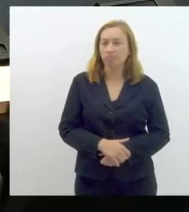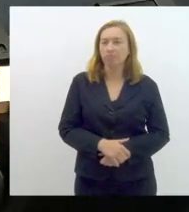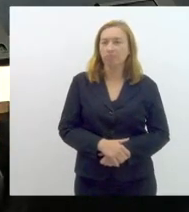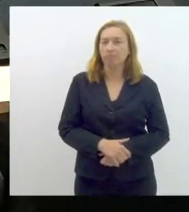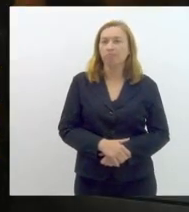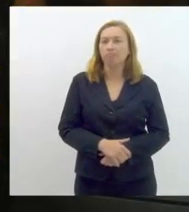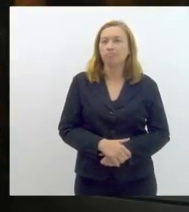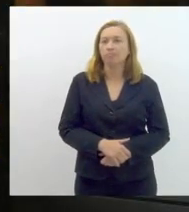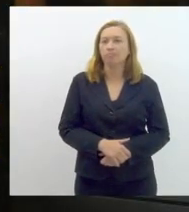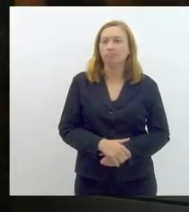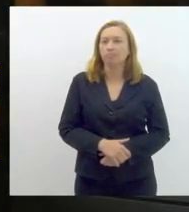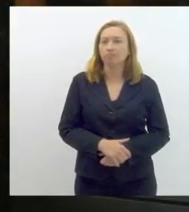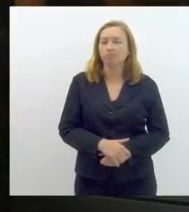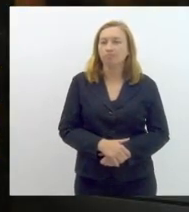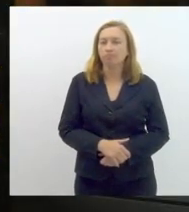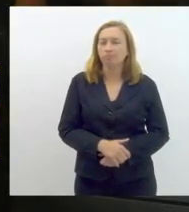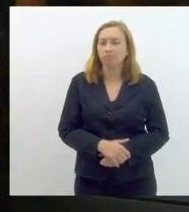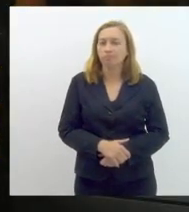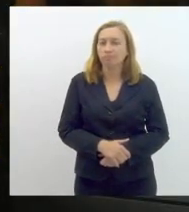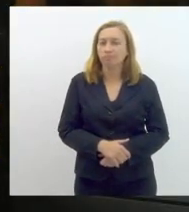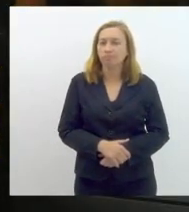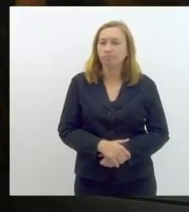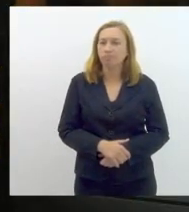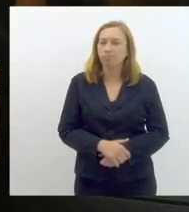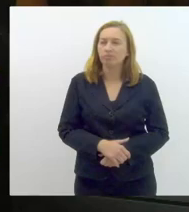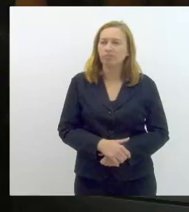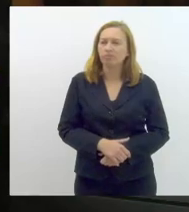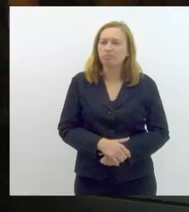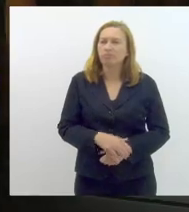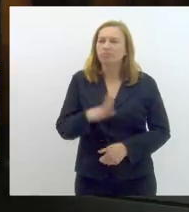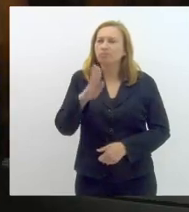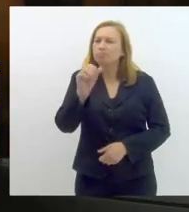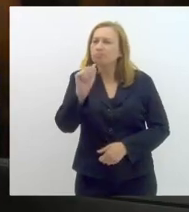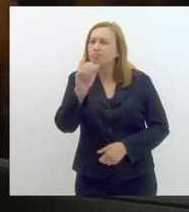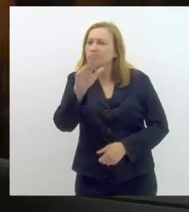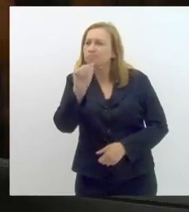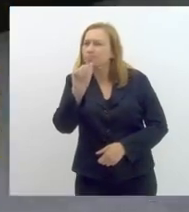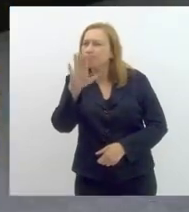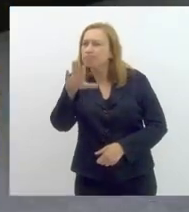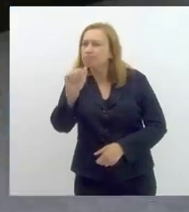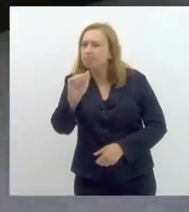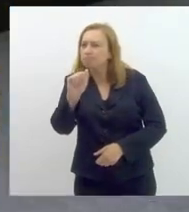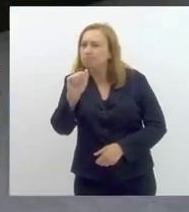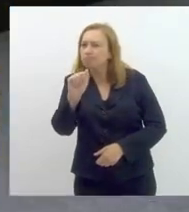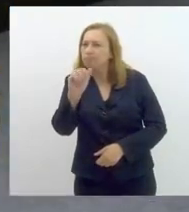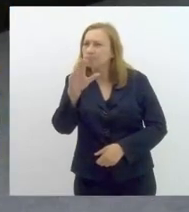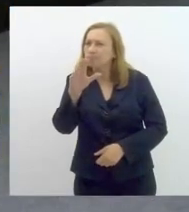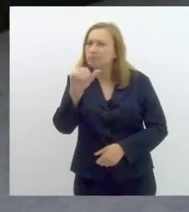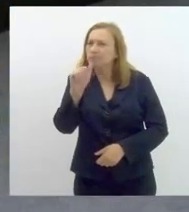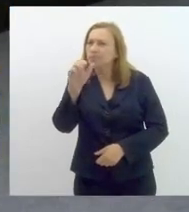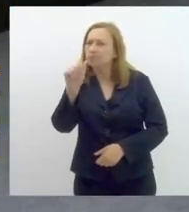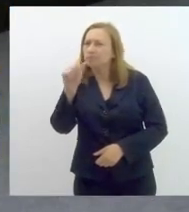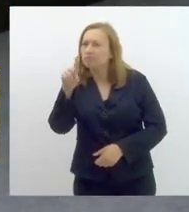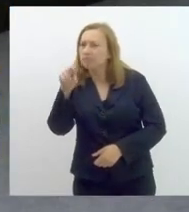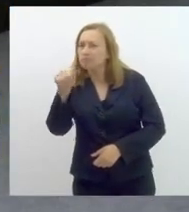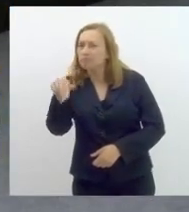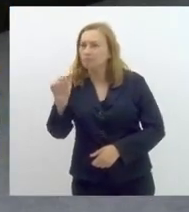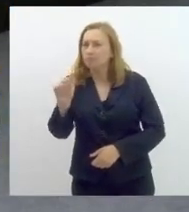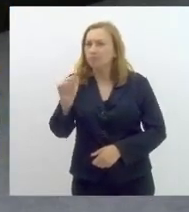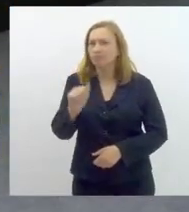ba, bacaúna, bacaúna. Como é que é? Ba, ba, ba,